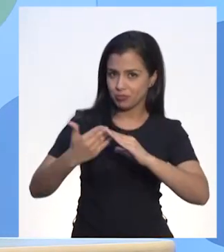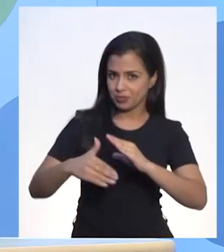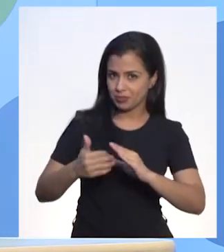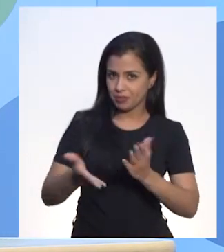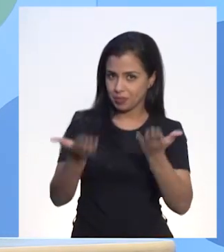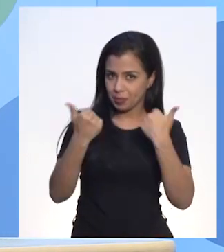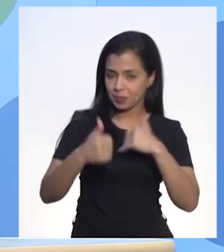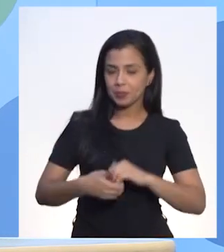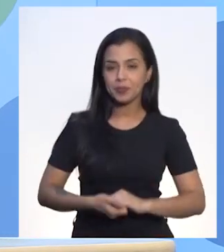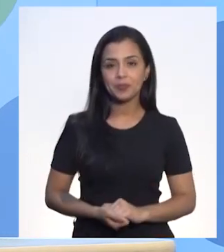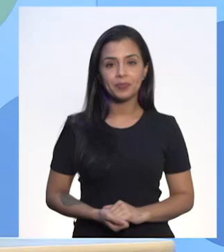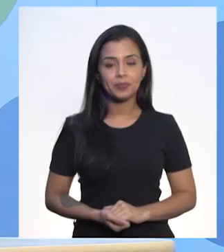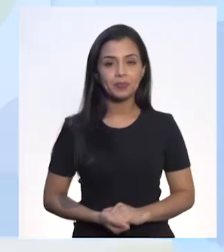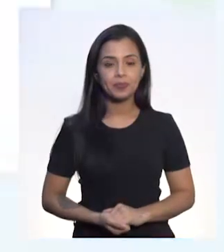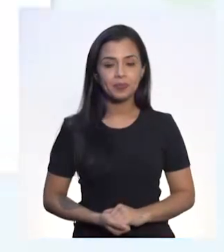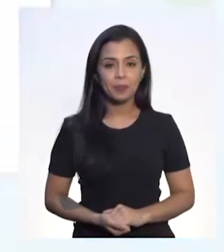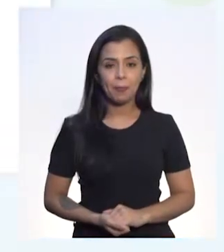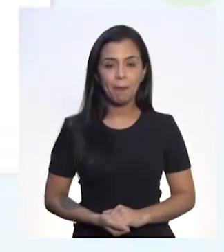lá?